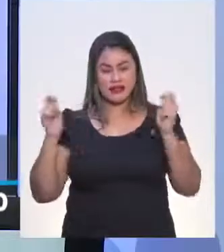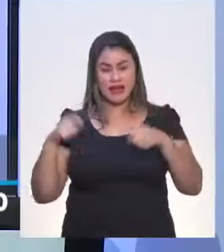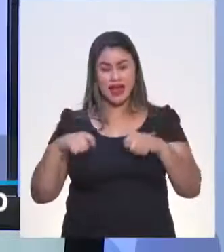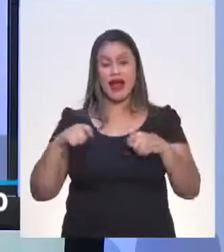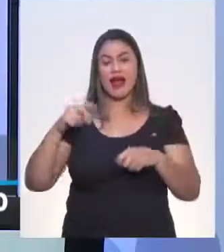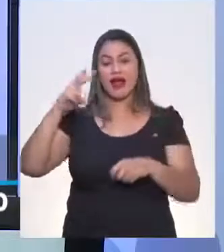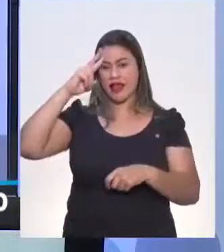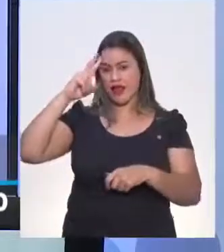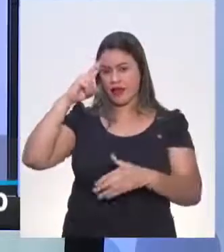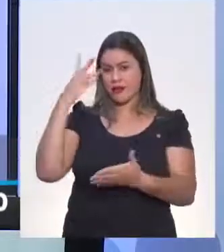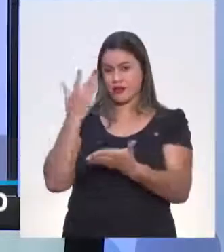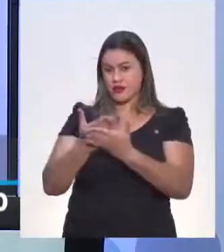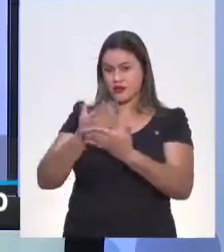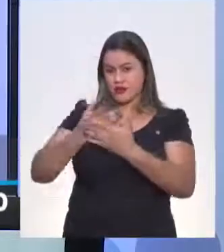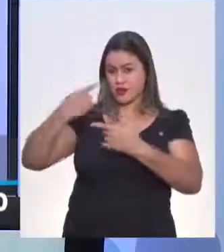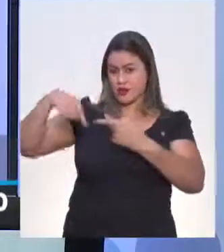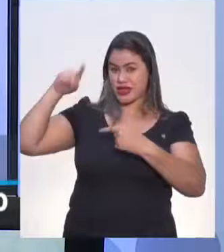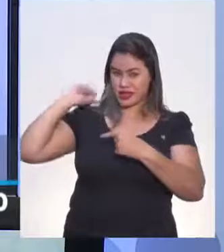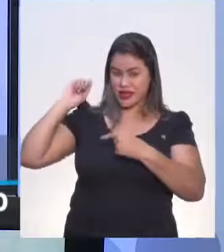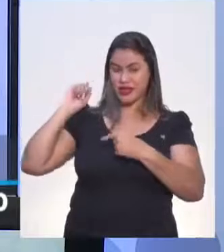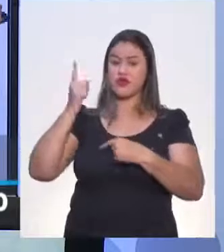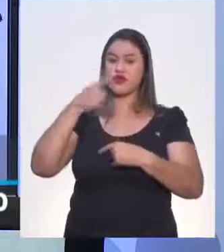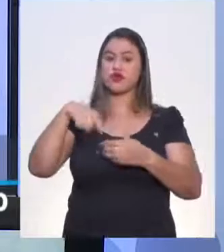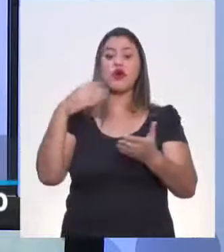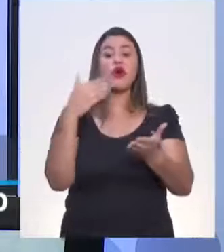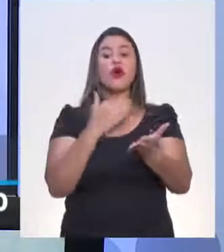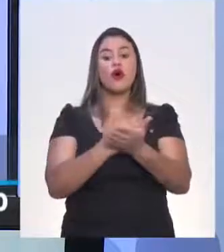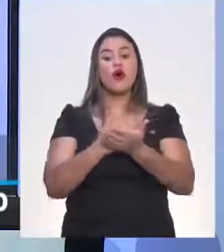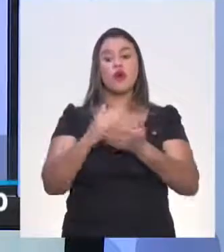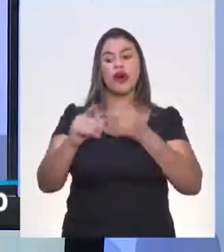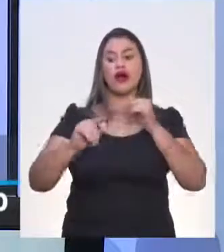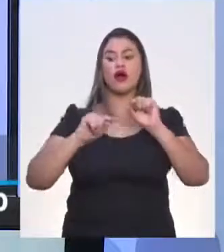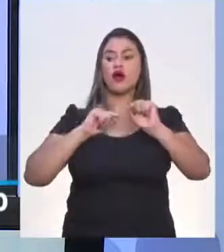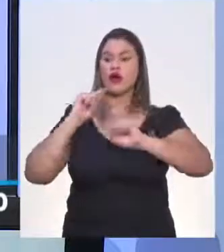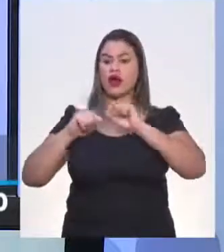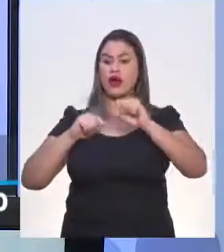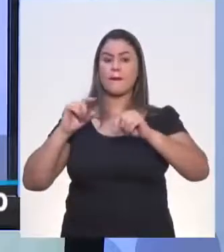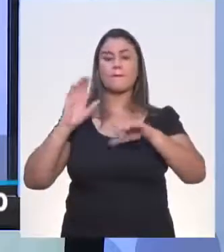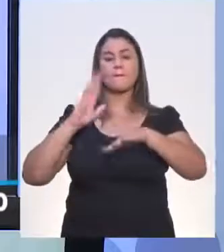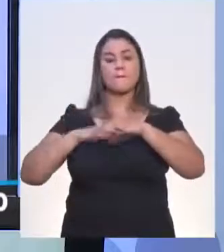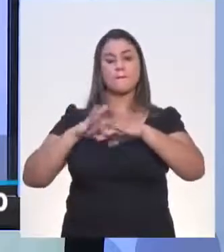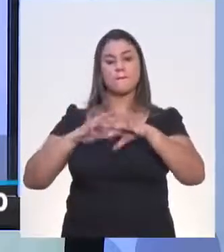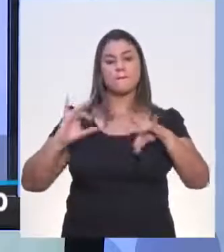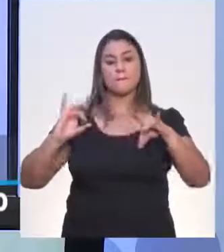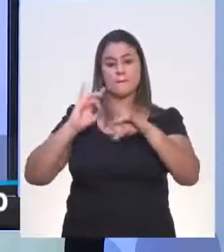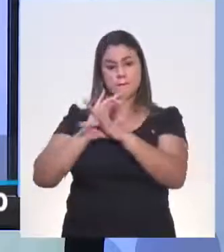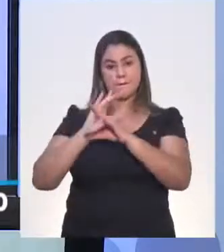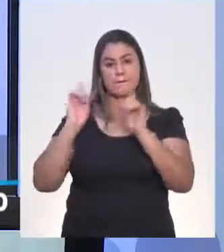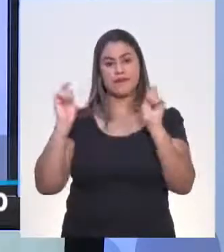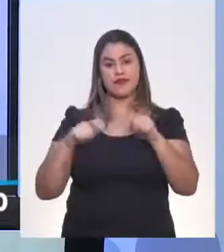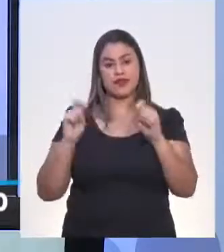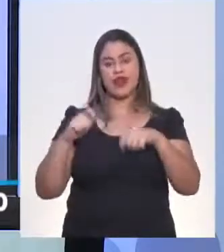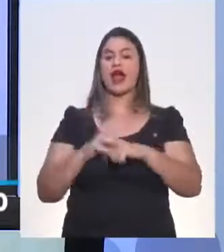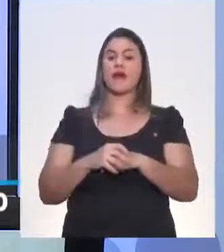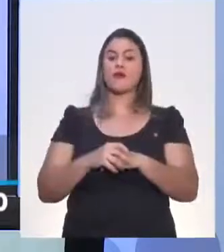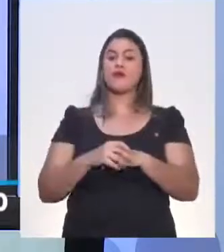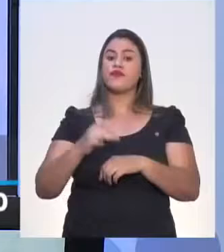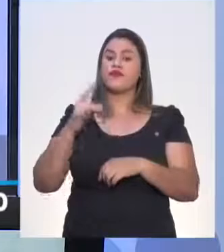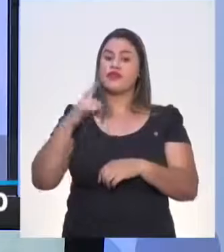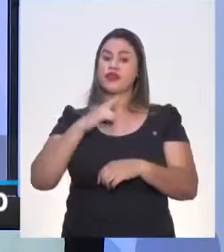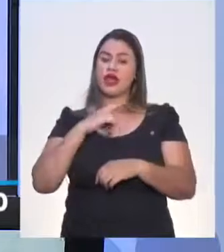na aula passada? A partir dele que você consegue, aí, no caso, resolver, você elencar. Eu trouxe um